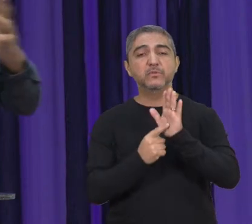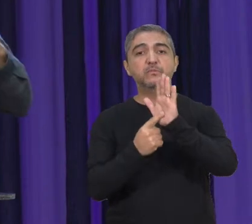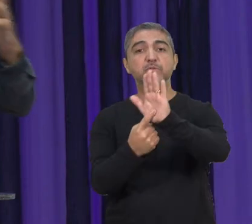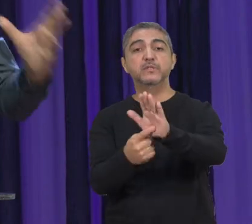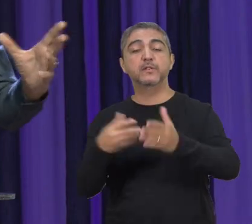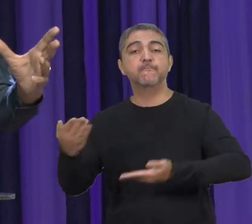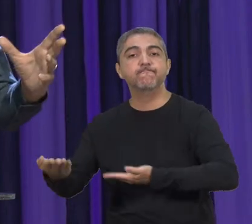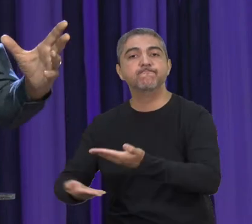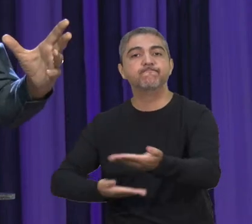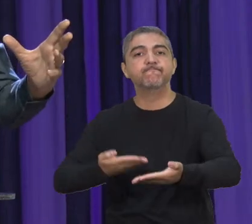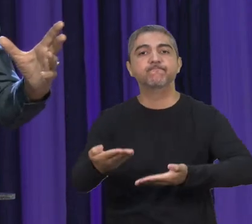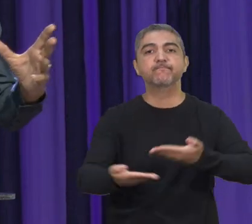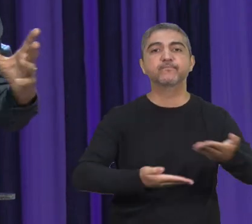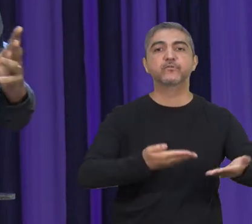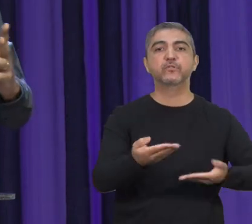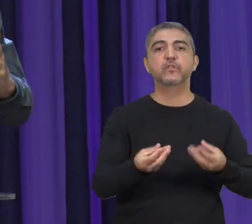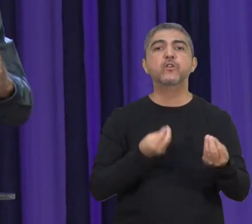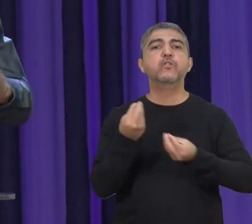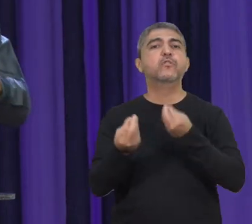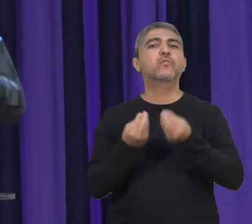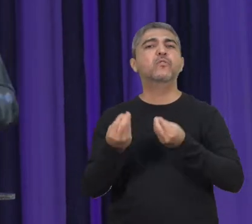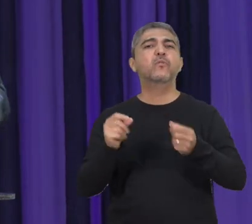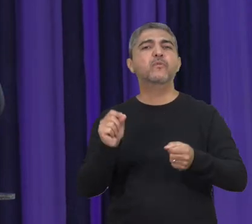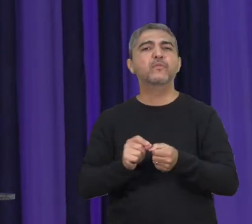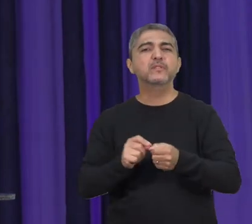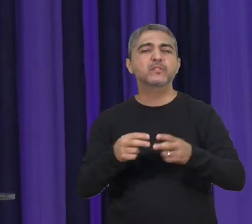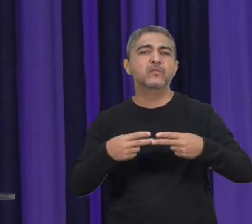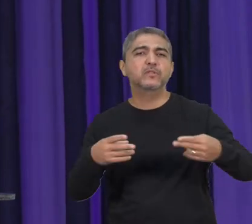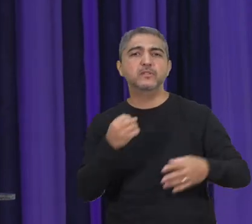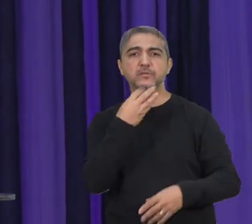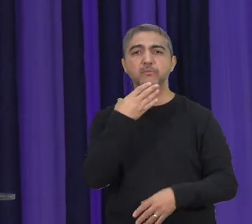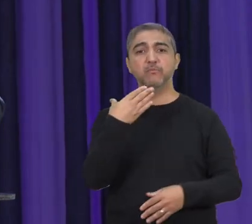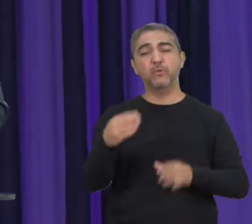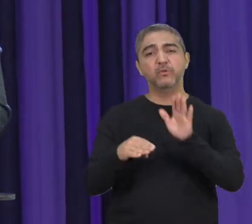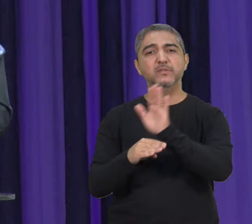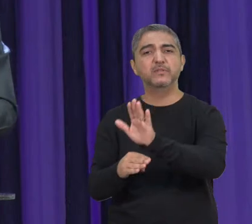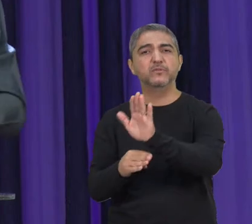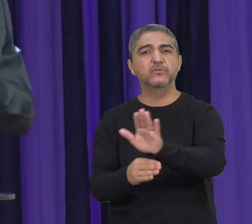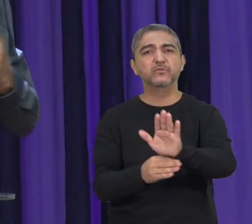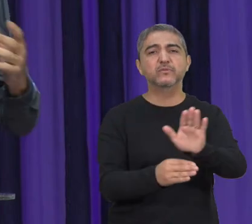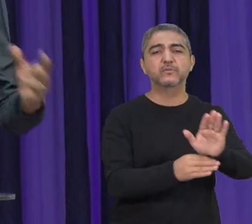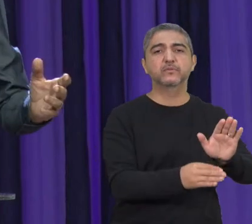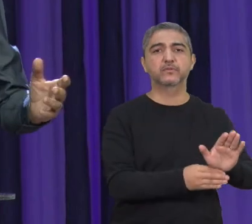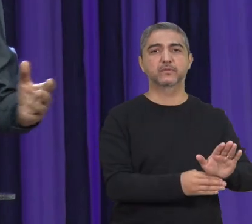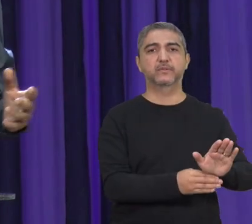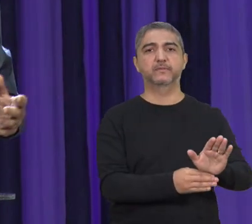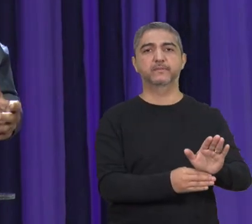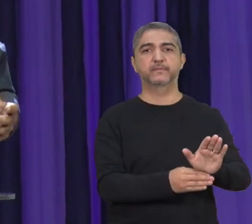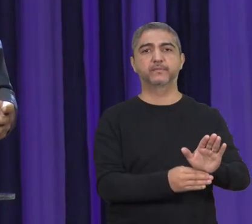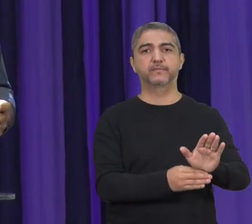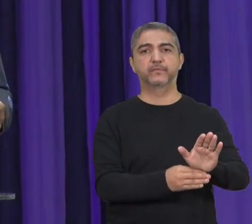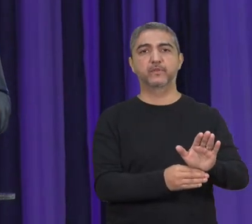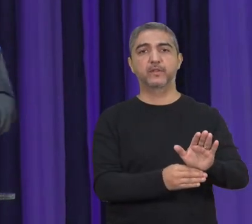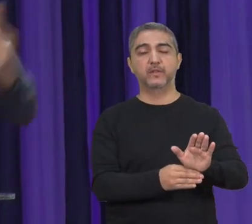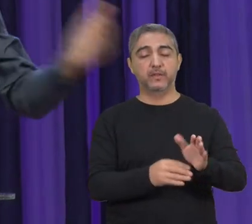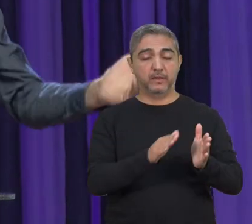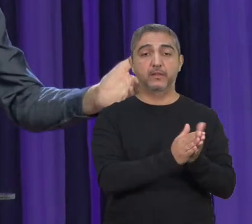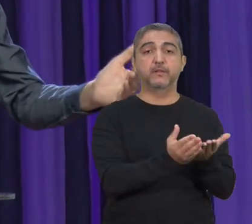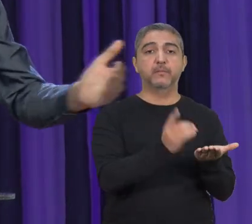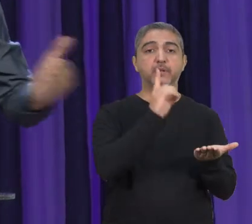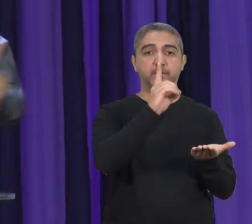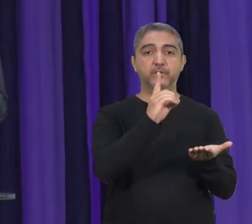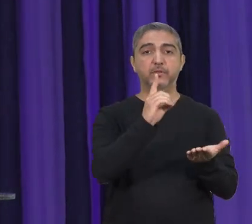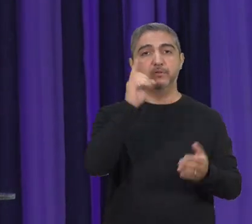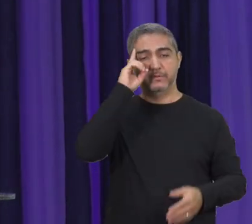essas boas ações recomendadas pela palavra de Deus que devemos praticar